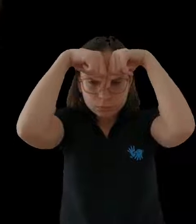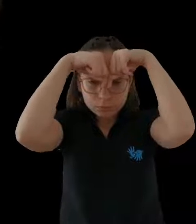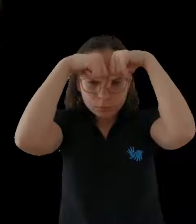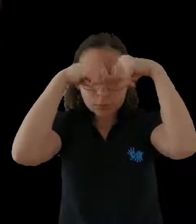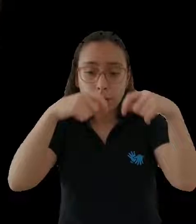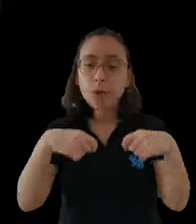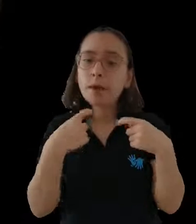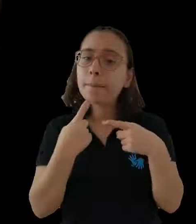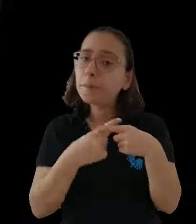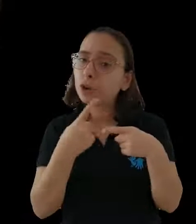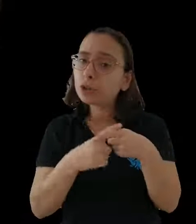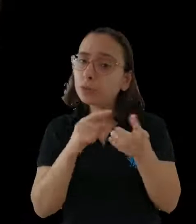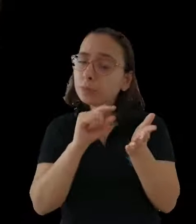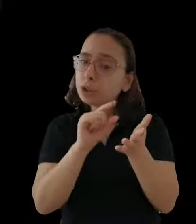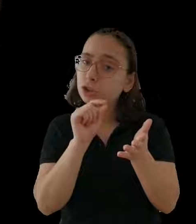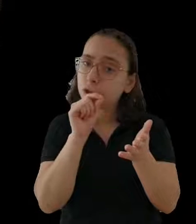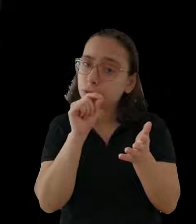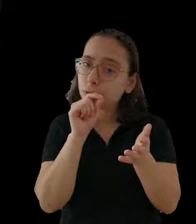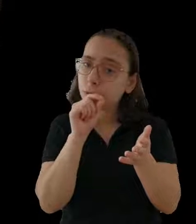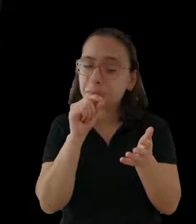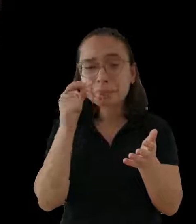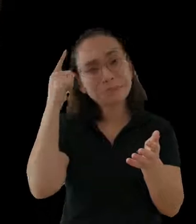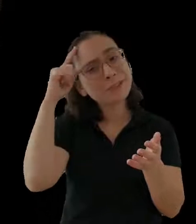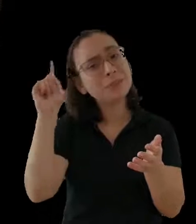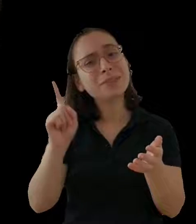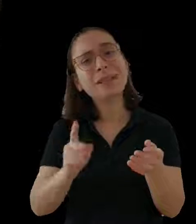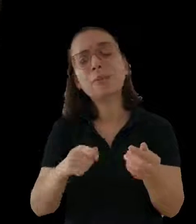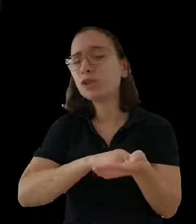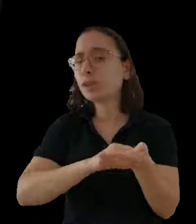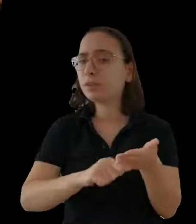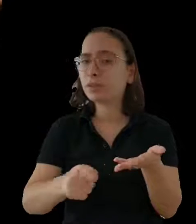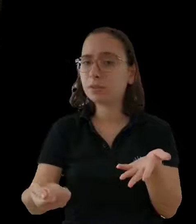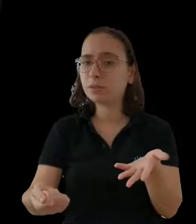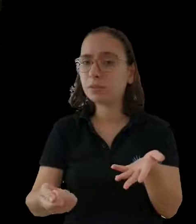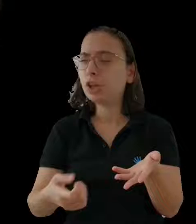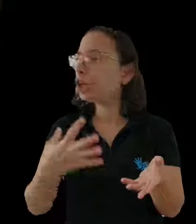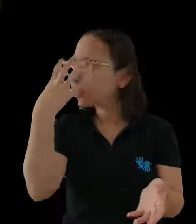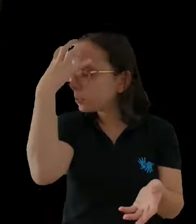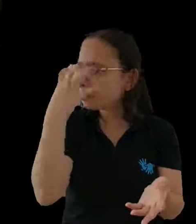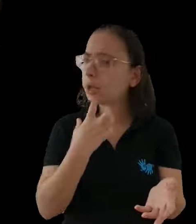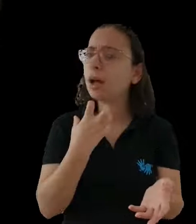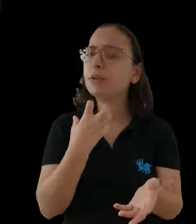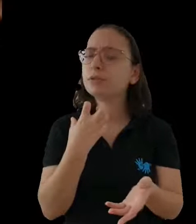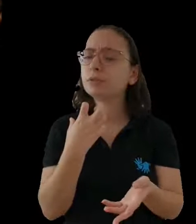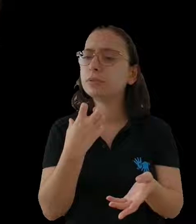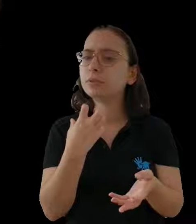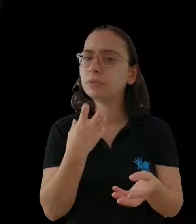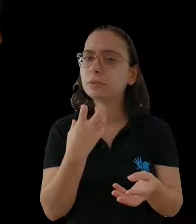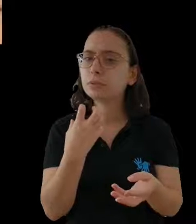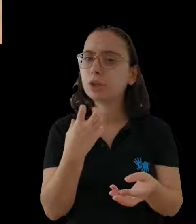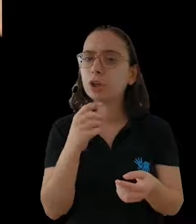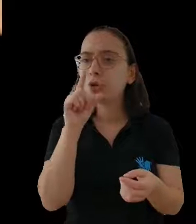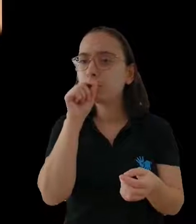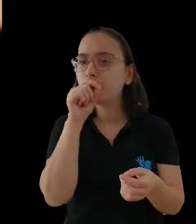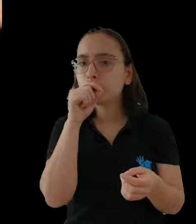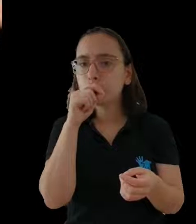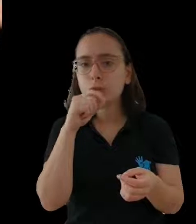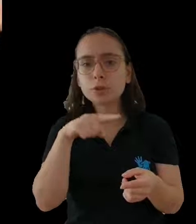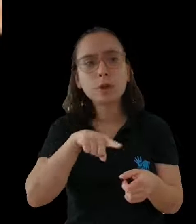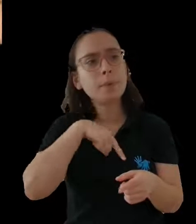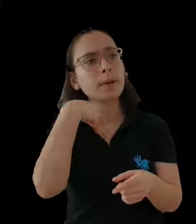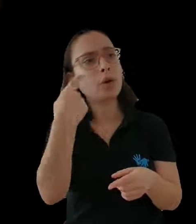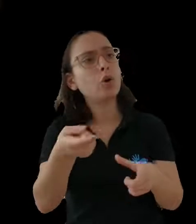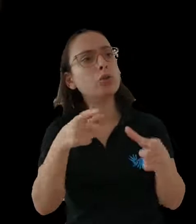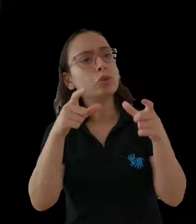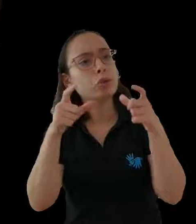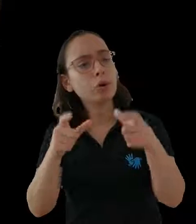gente. Ele tem essa cara de oh, porque ele está muito bravo. Ele está bravo. E ele manda o